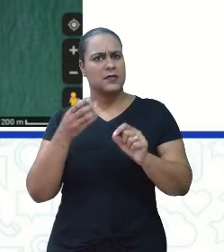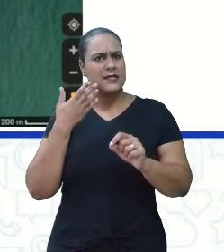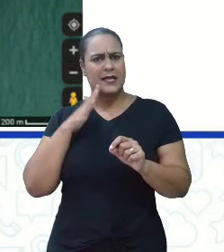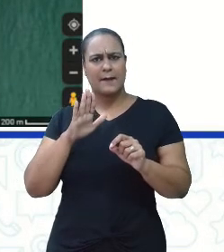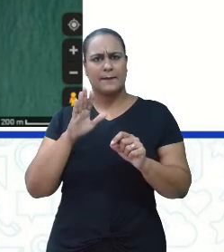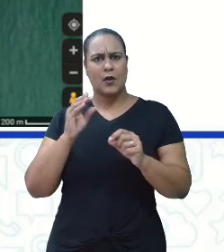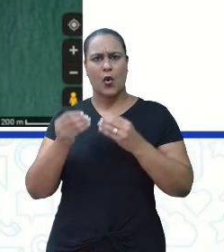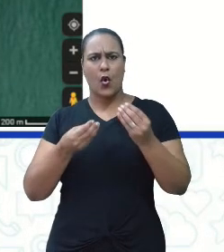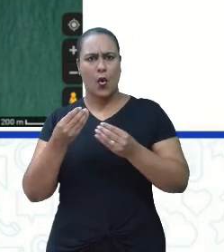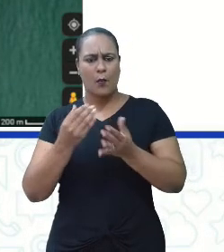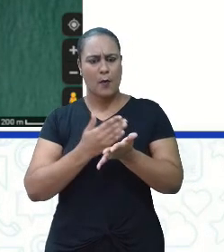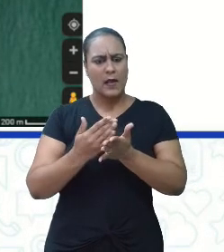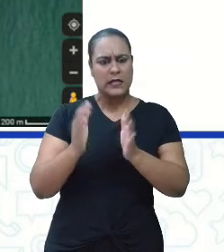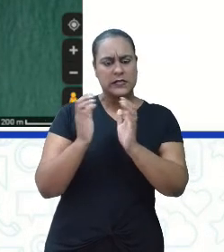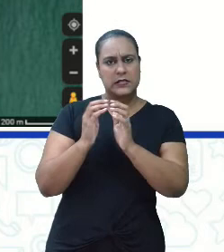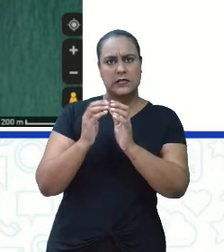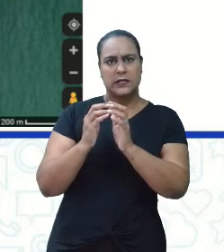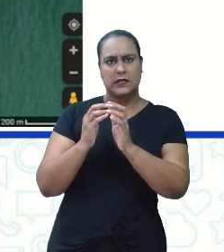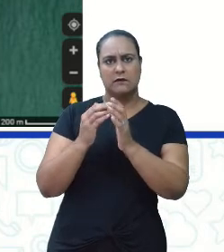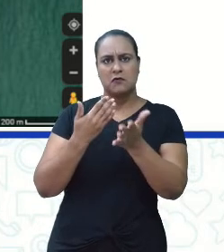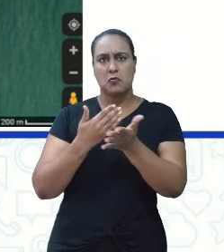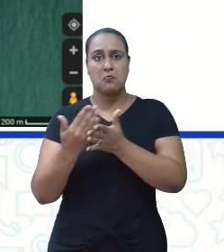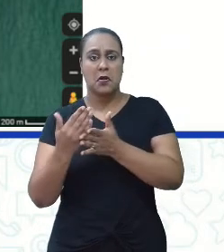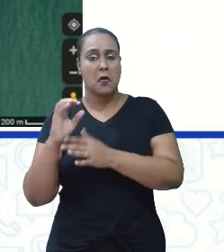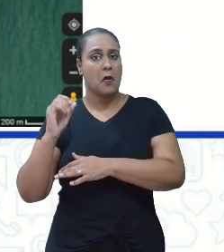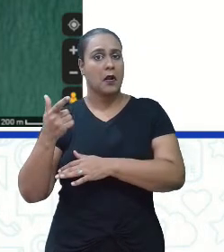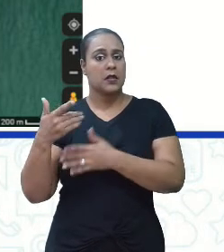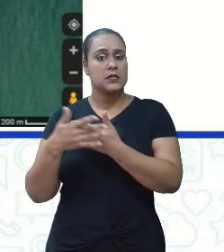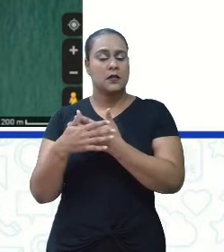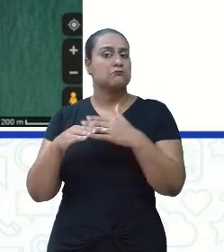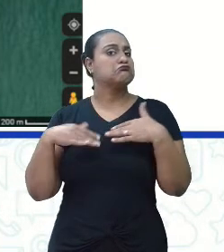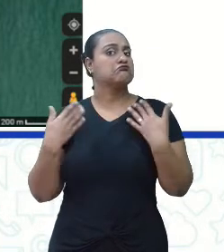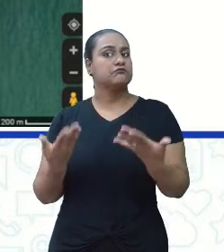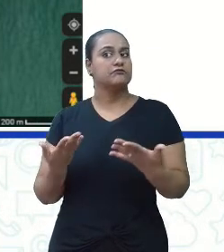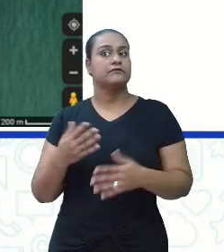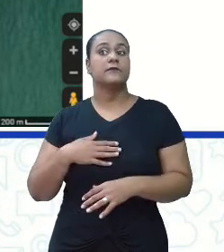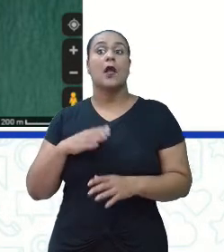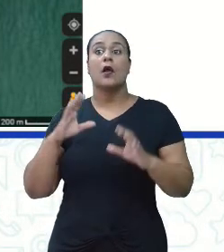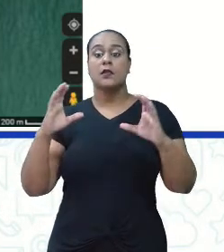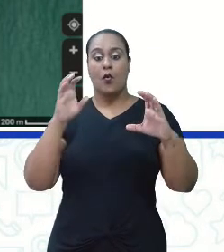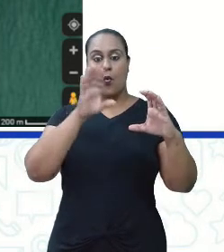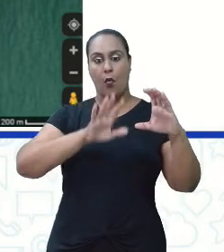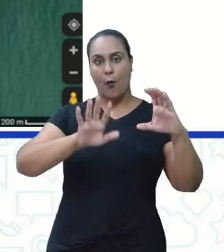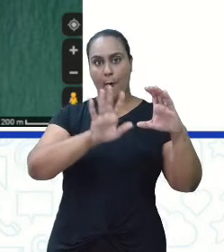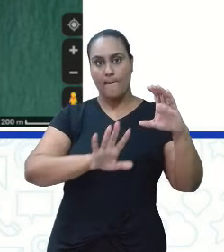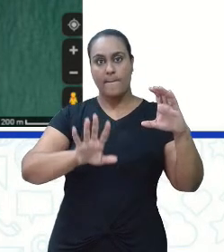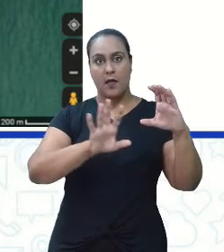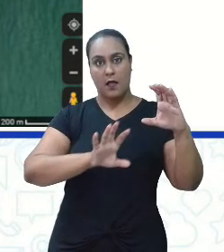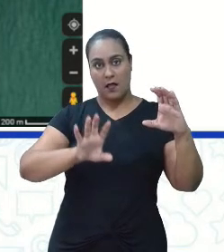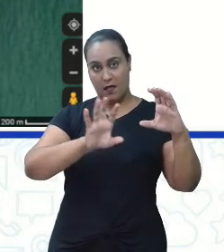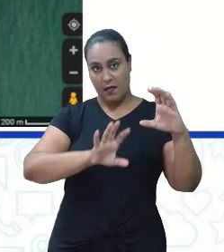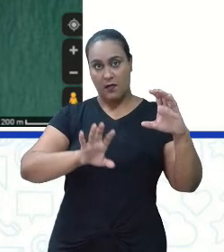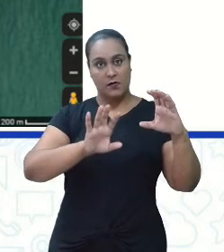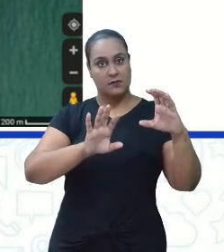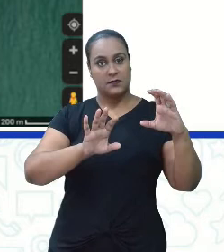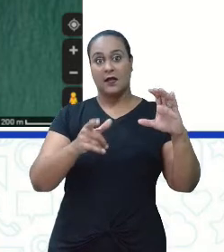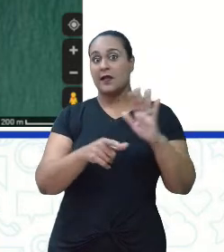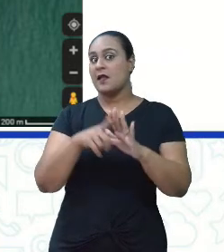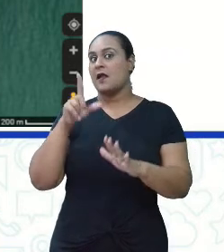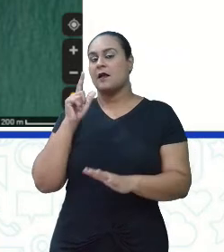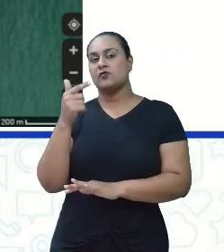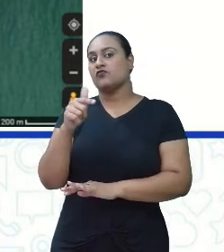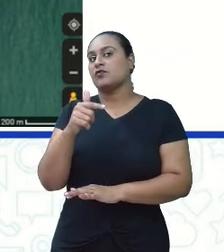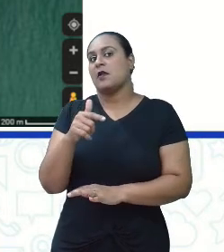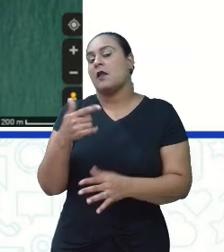muito bem onde é que começa Recife, onde é que começa Olinda. E aquele meio ali é justamente o marco, a área que não era urbanizada, que devido